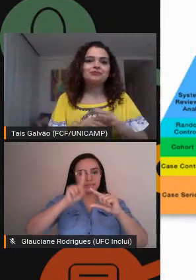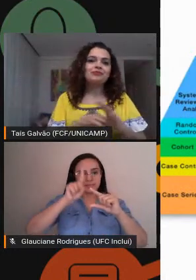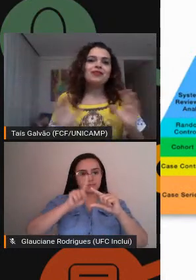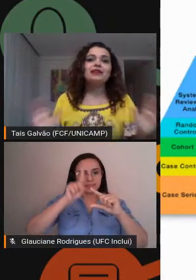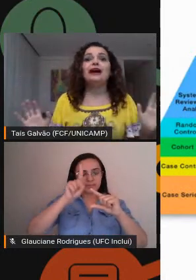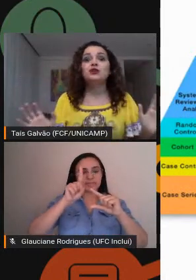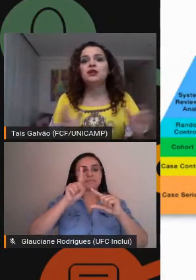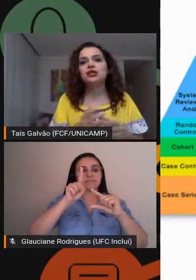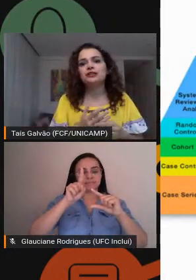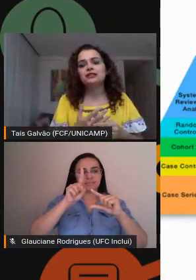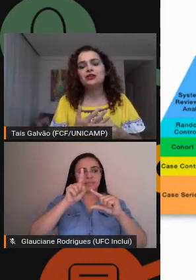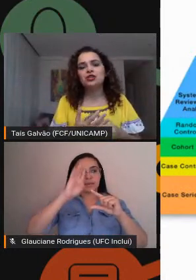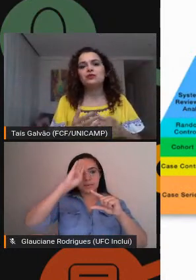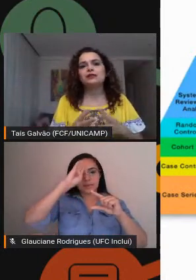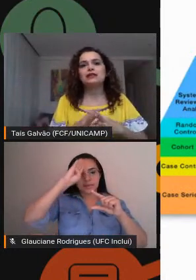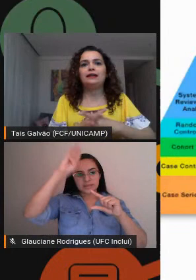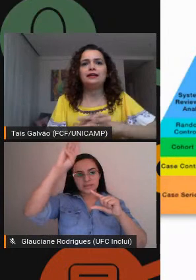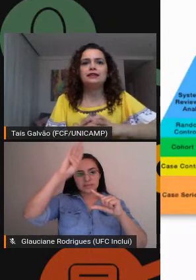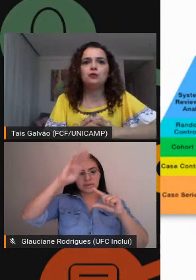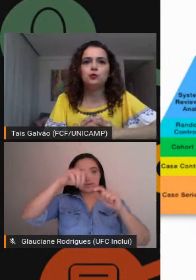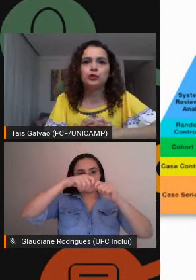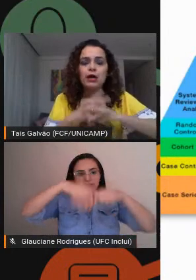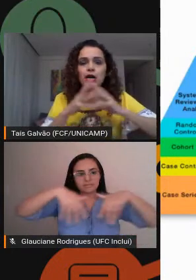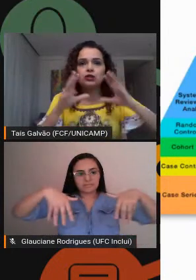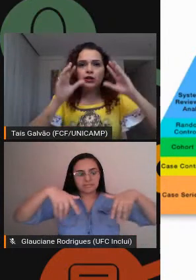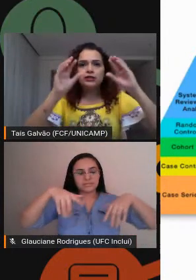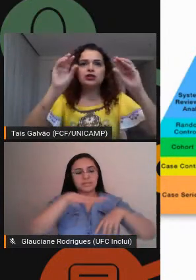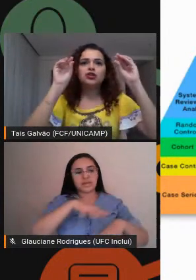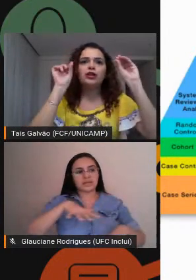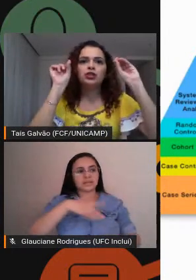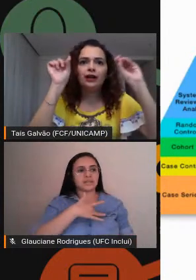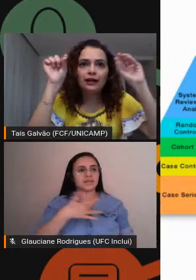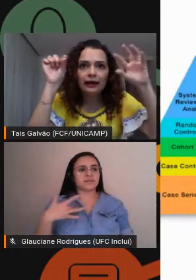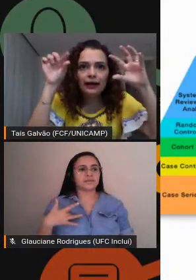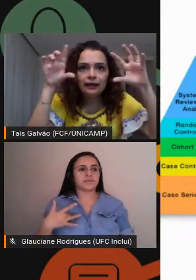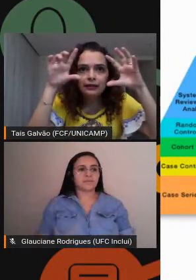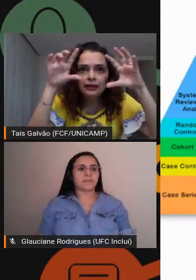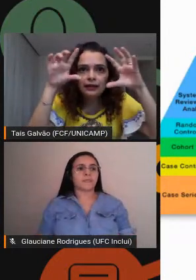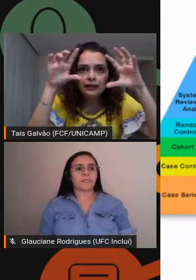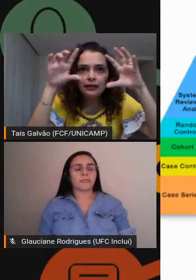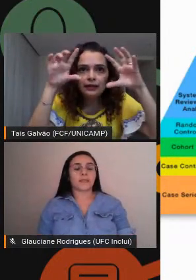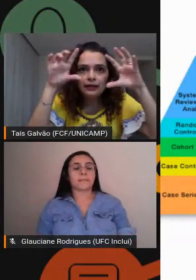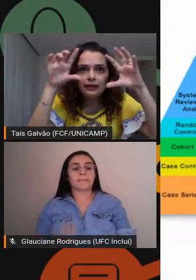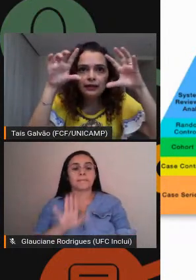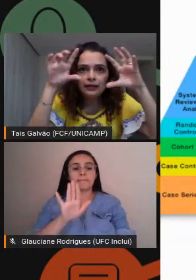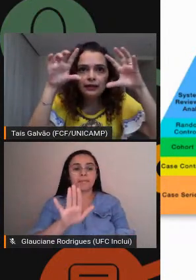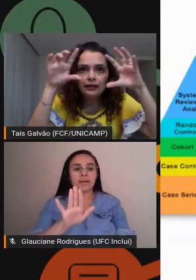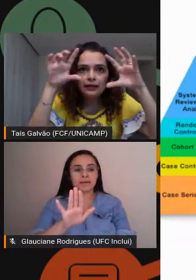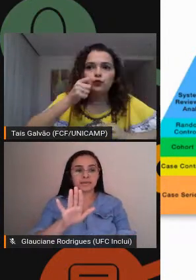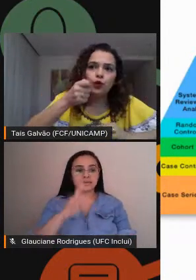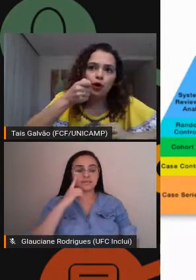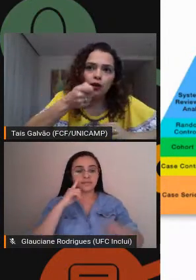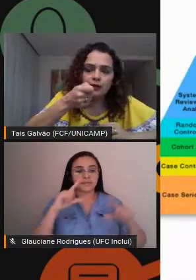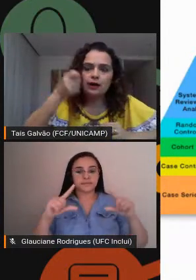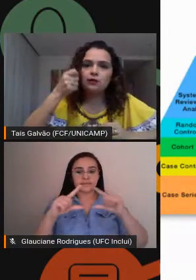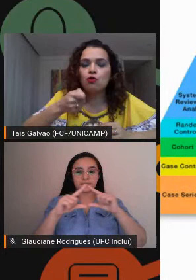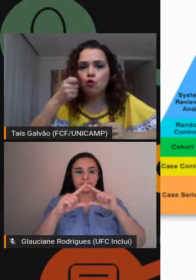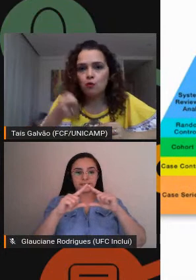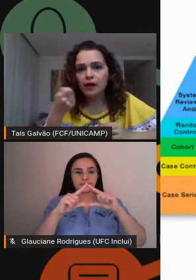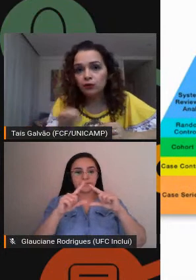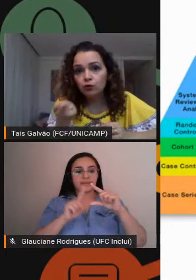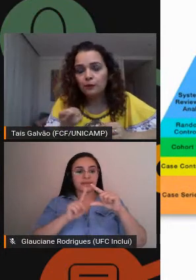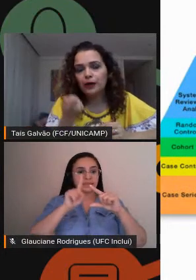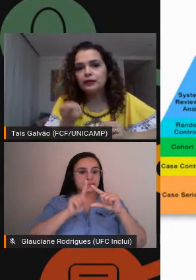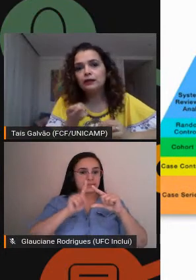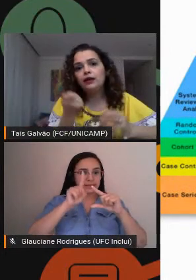alimentar das pesquisas científicas na área da saúde. Só que se a gente destacar aí esse topo e a gente for olhar